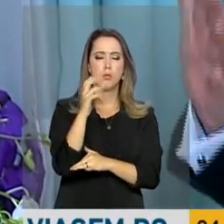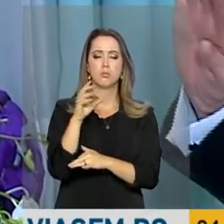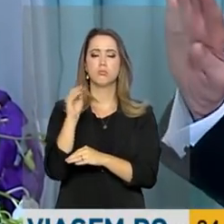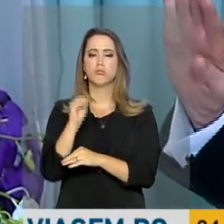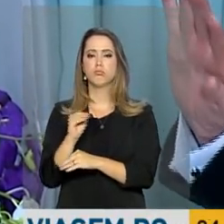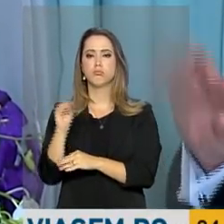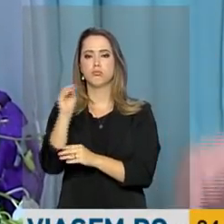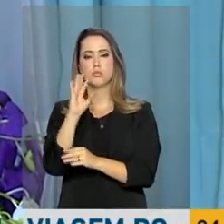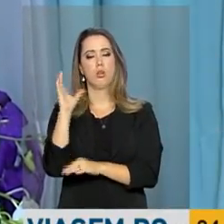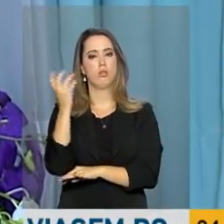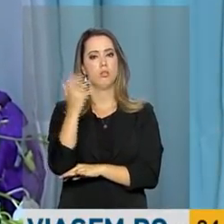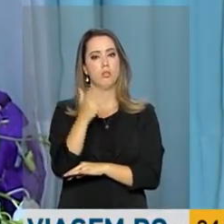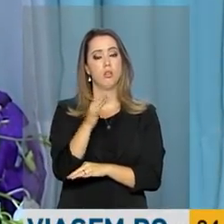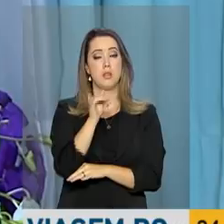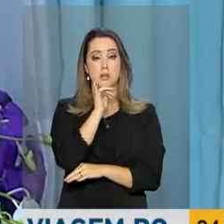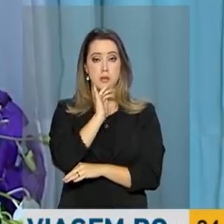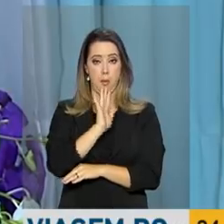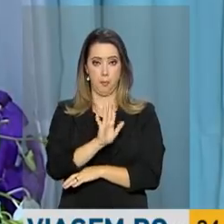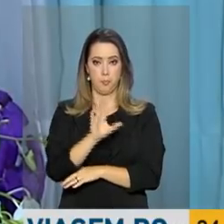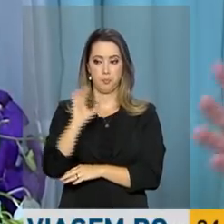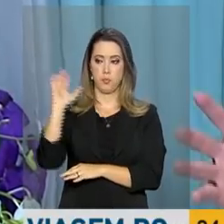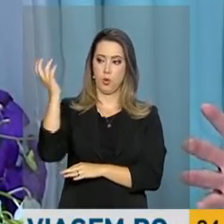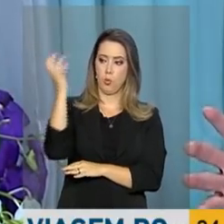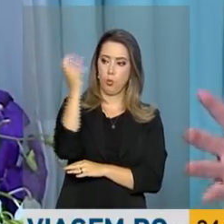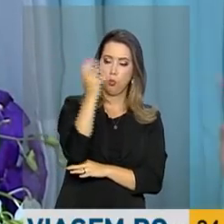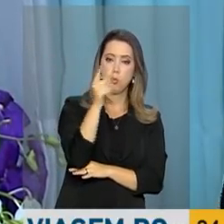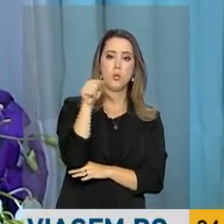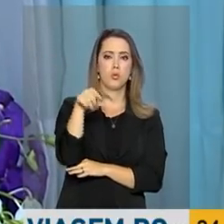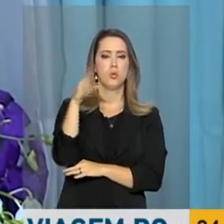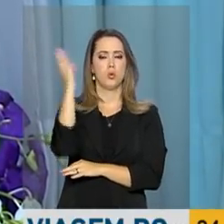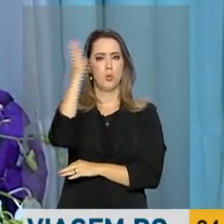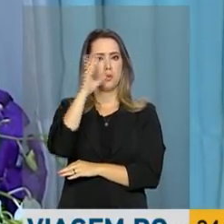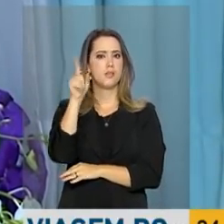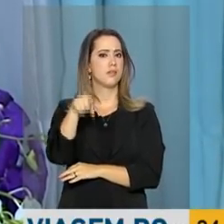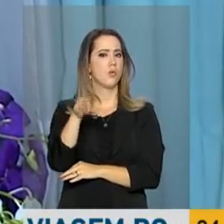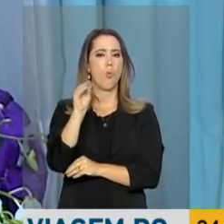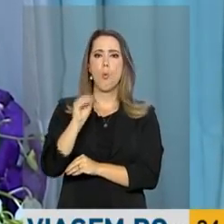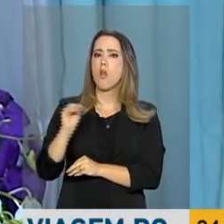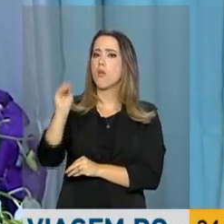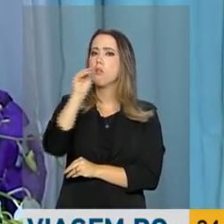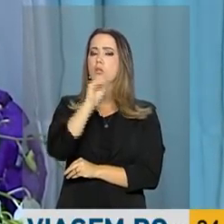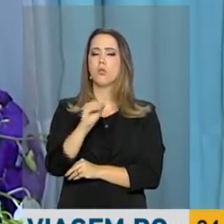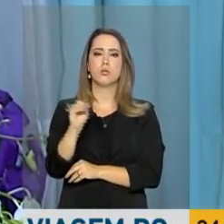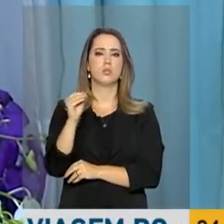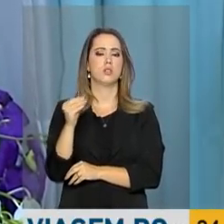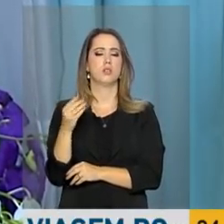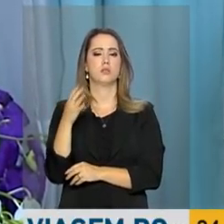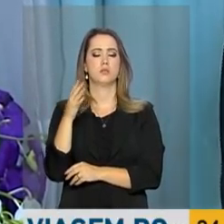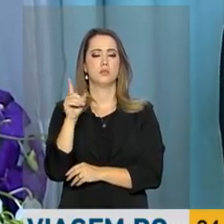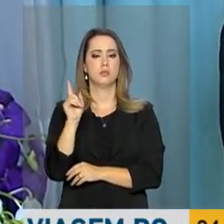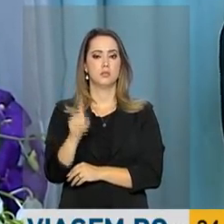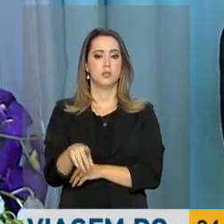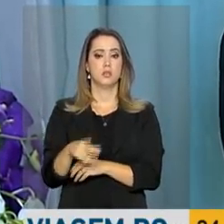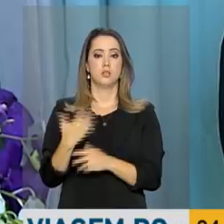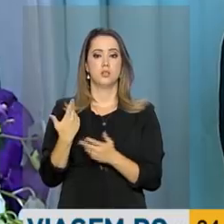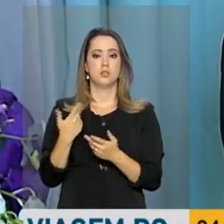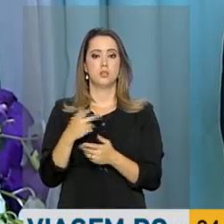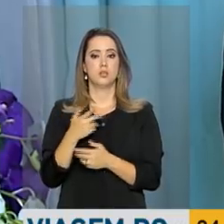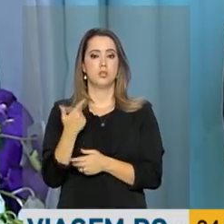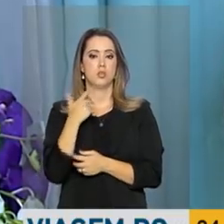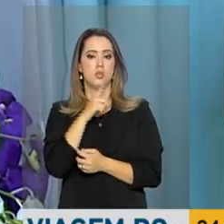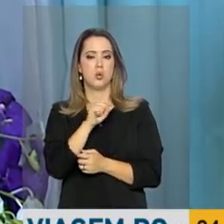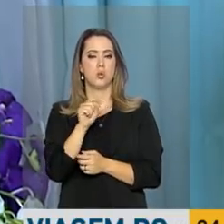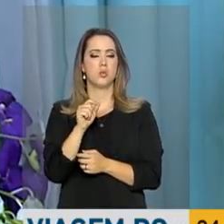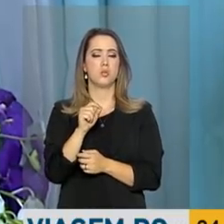meio ambiente, por exemplo, no Brasil, é preservadíssimo. Basta dizer que, sem embargo, de termos atingido